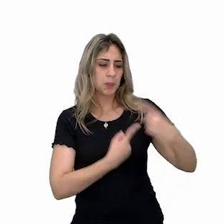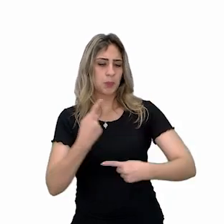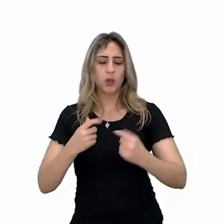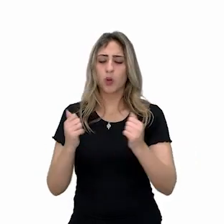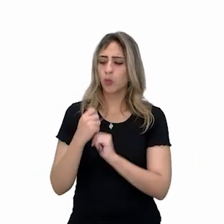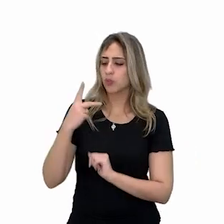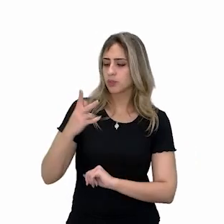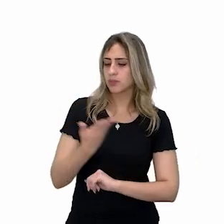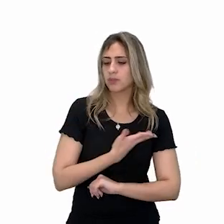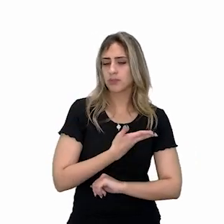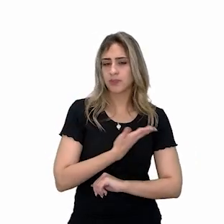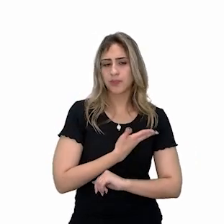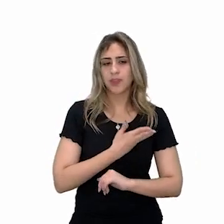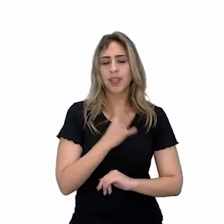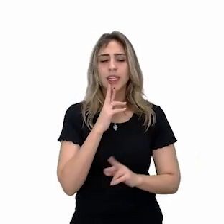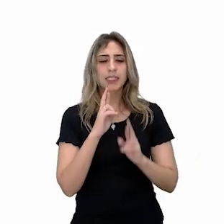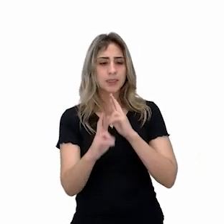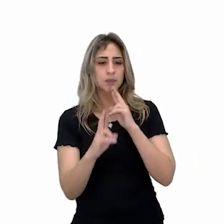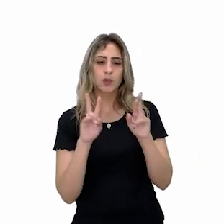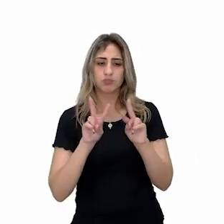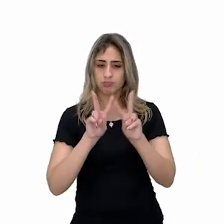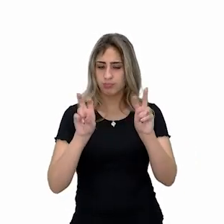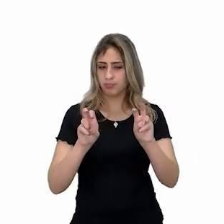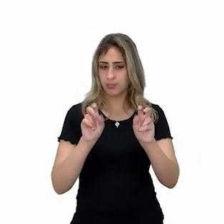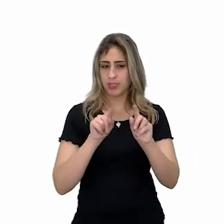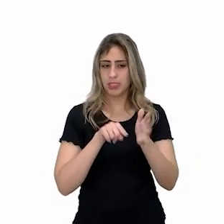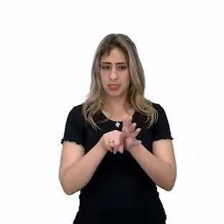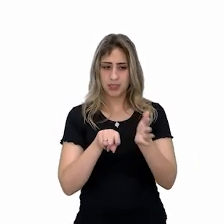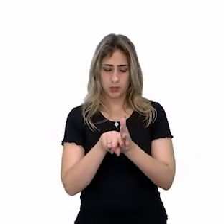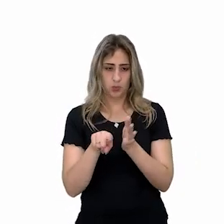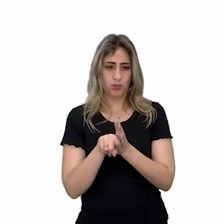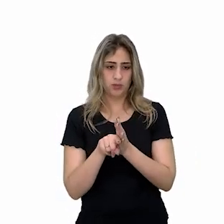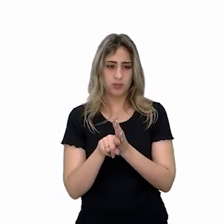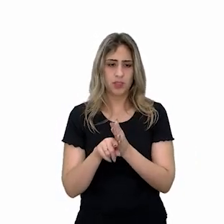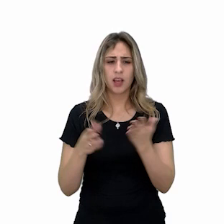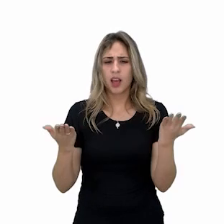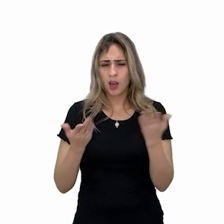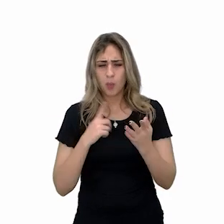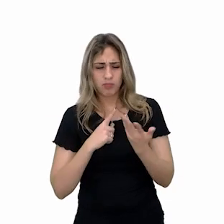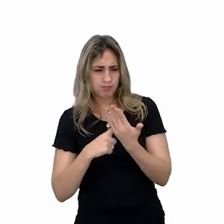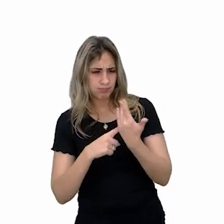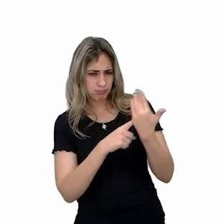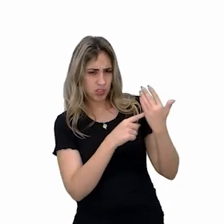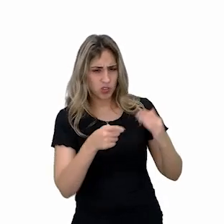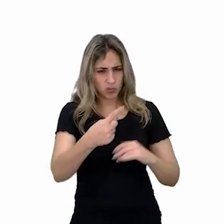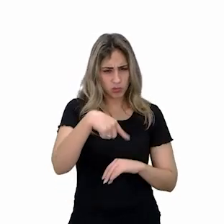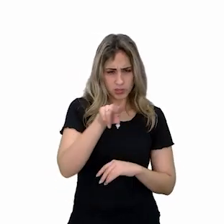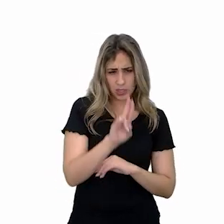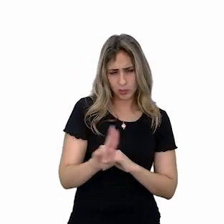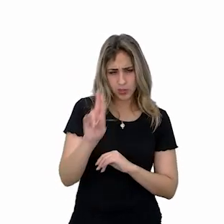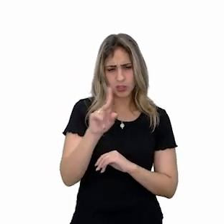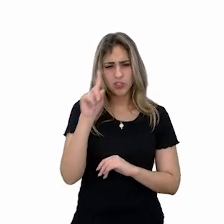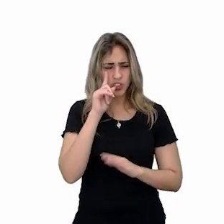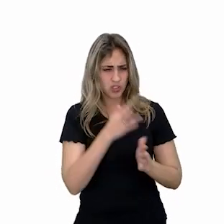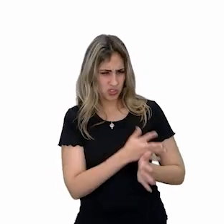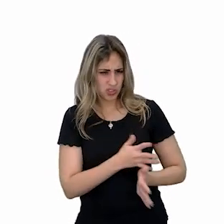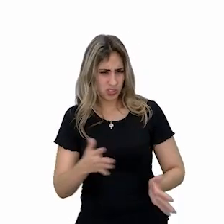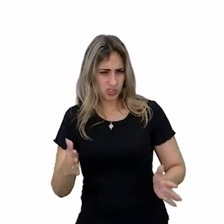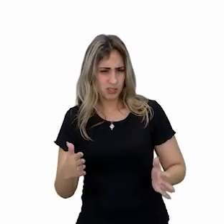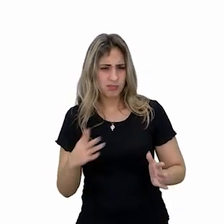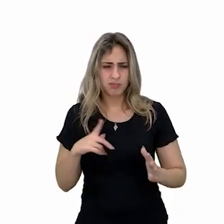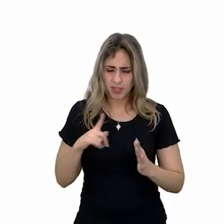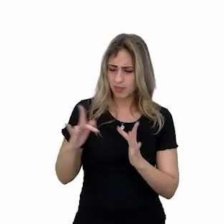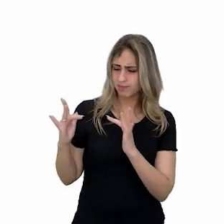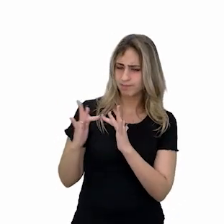seus colegas e respondam algumas questões. Seriam elas: alguma tecnologia que você utiliza em seu cotidiano